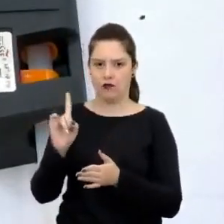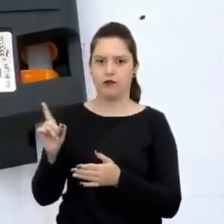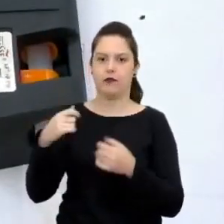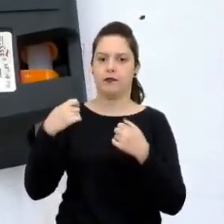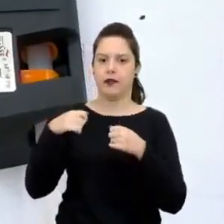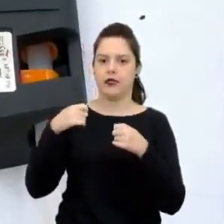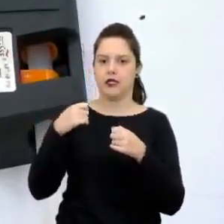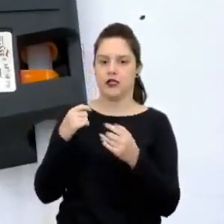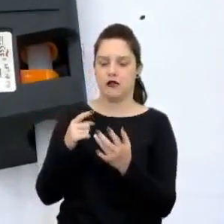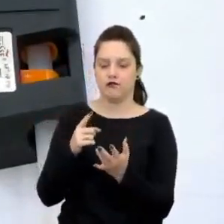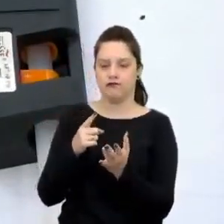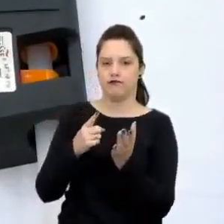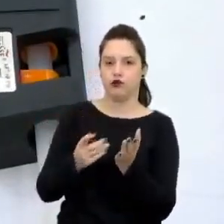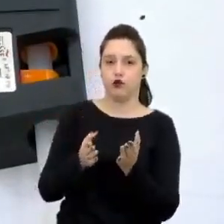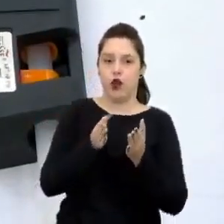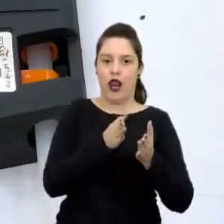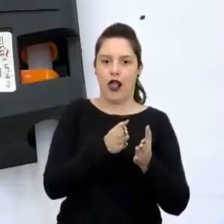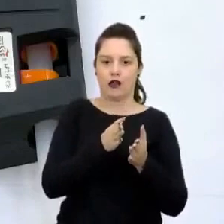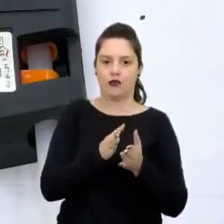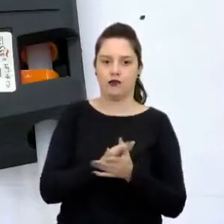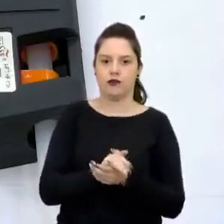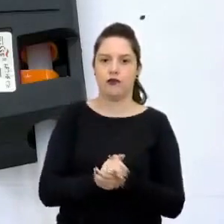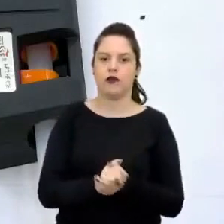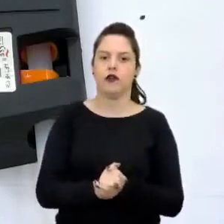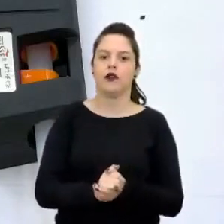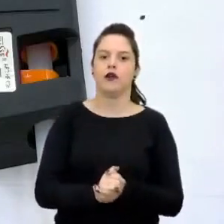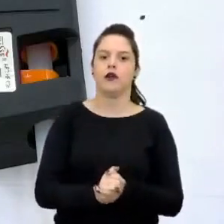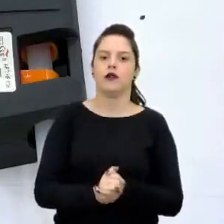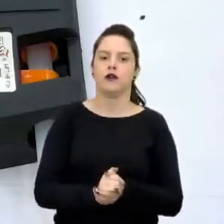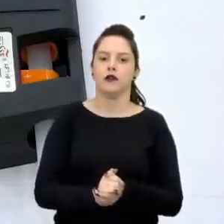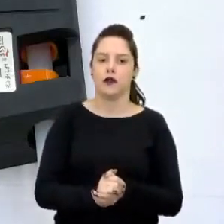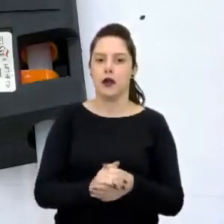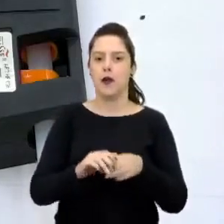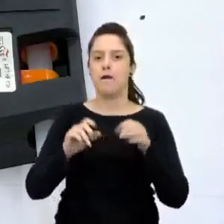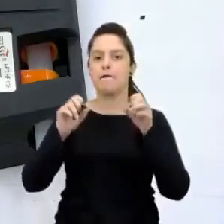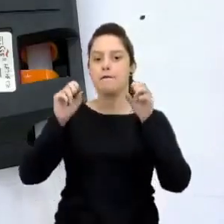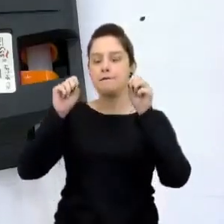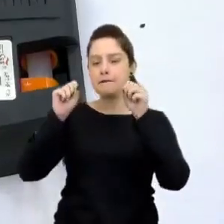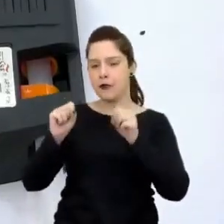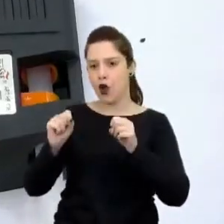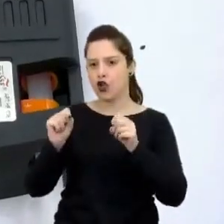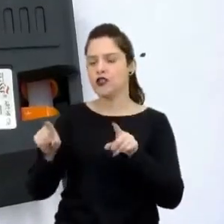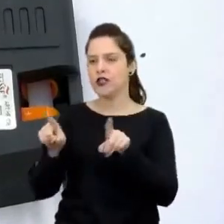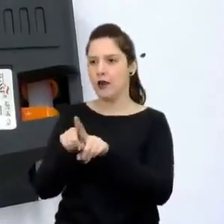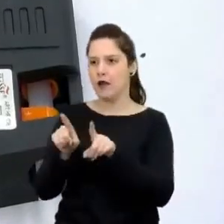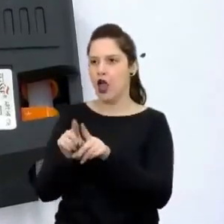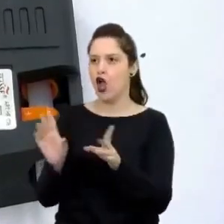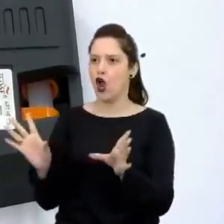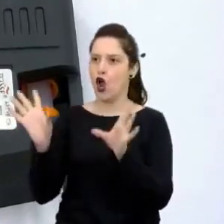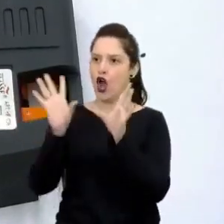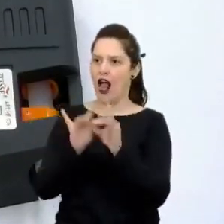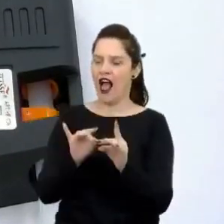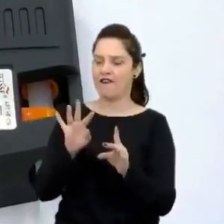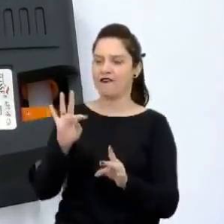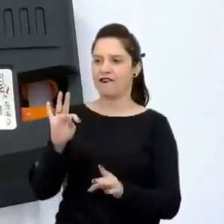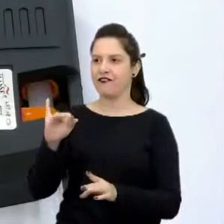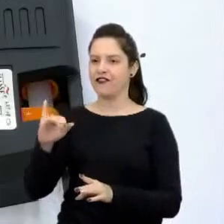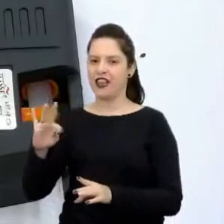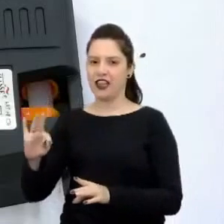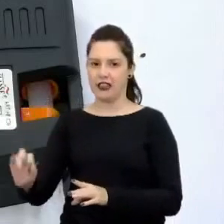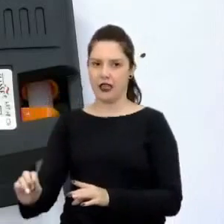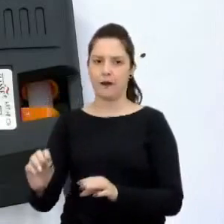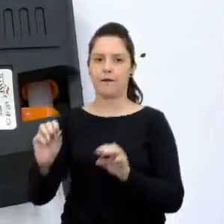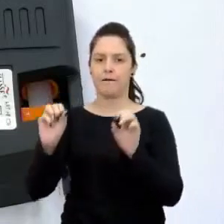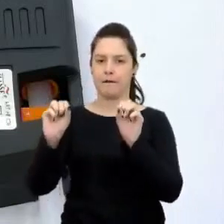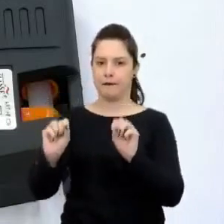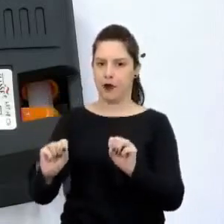aqui. Se você quiser, pode botar aí uma fita para poder deixar ele mais... Qual é o mesmo